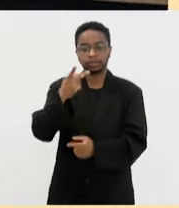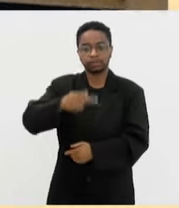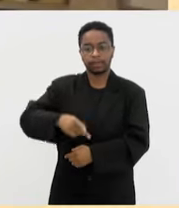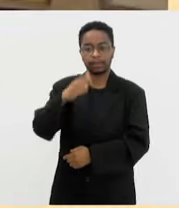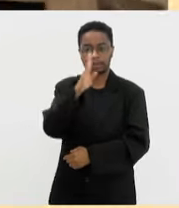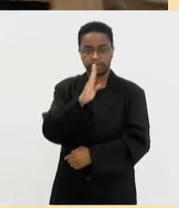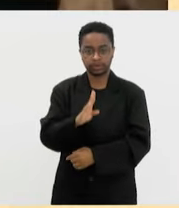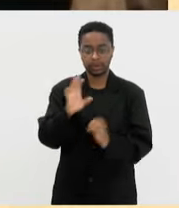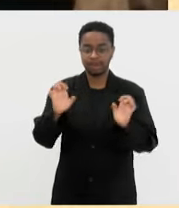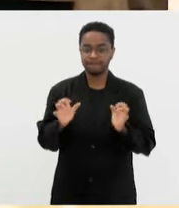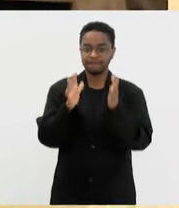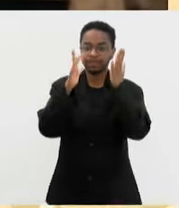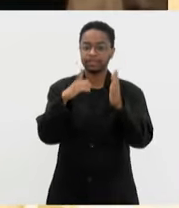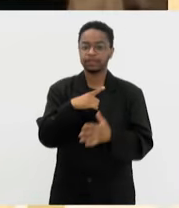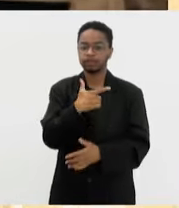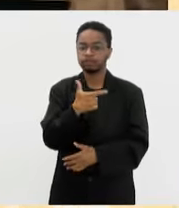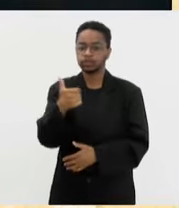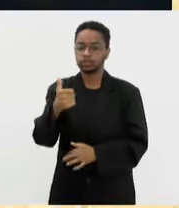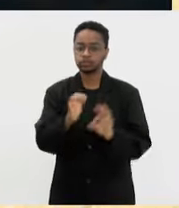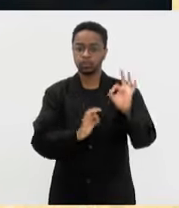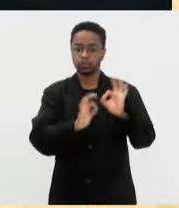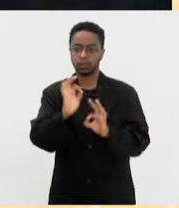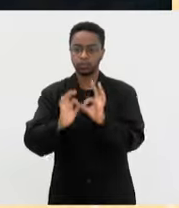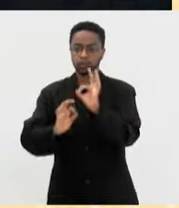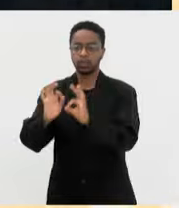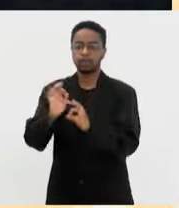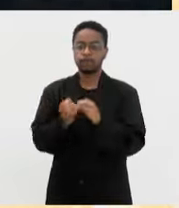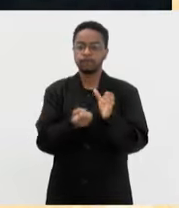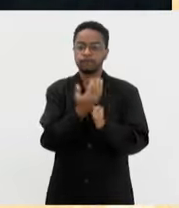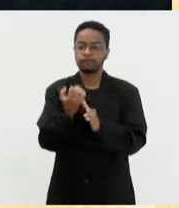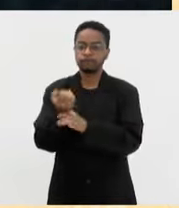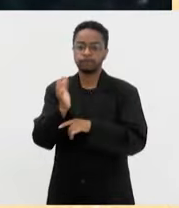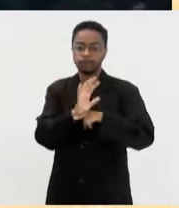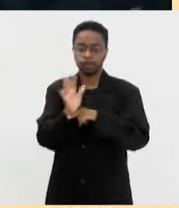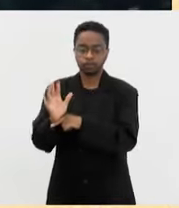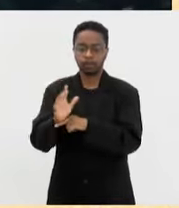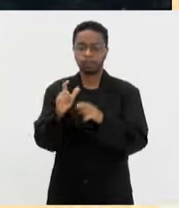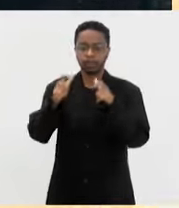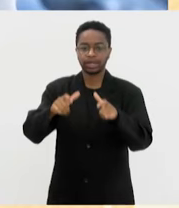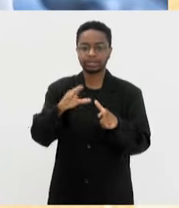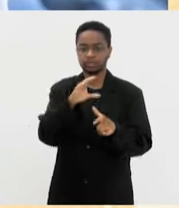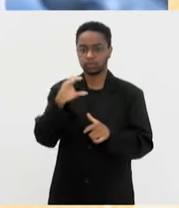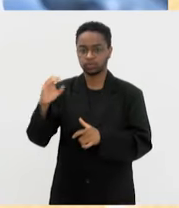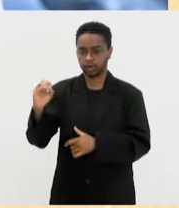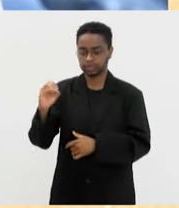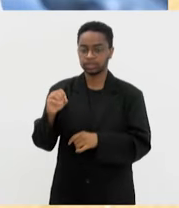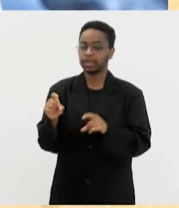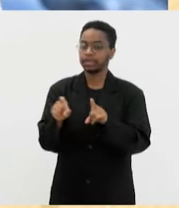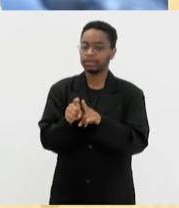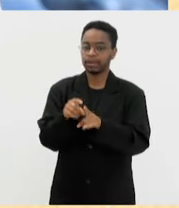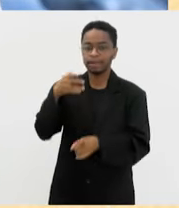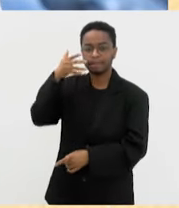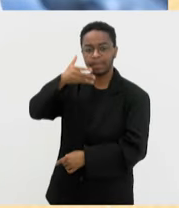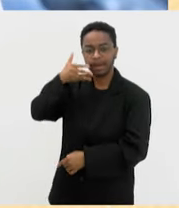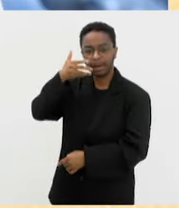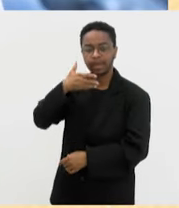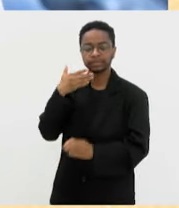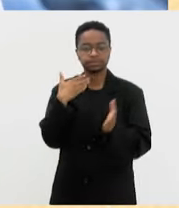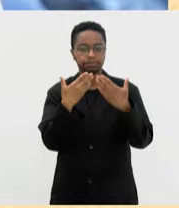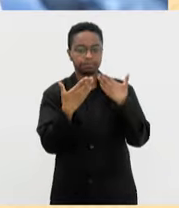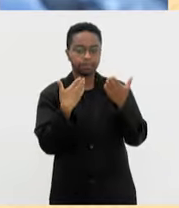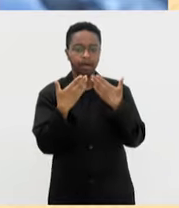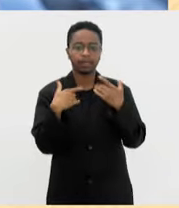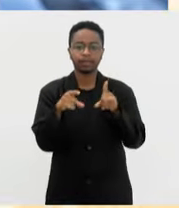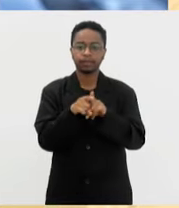evento conta com 21 produções desenvolvidas no centro-oeste do país, além de palestras, bate-papos